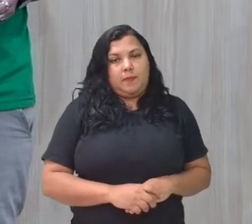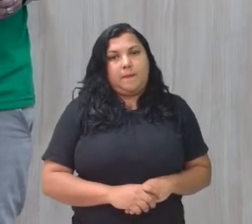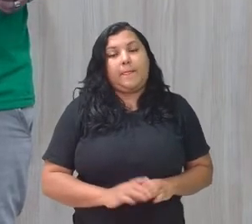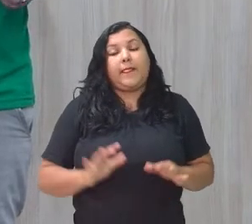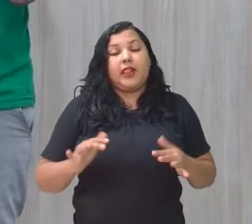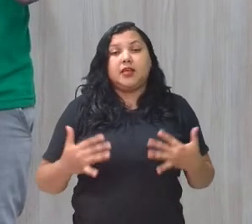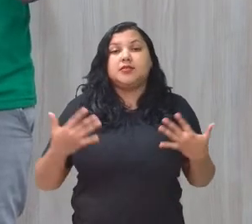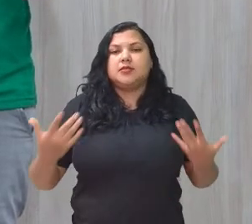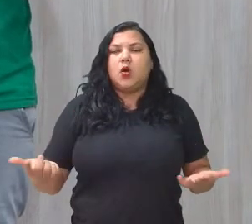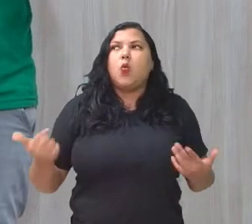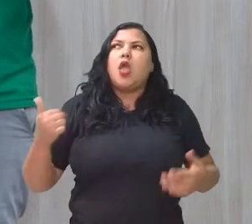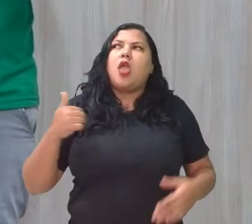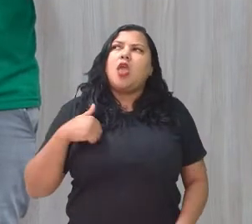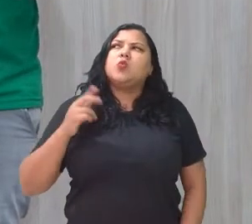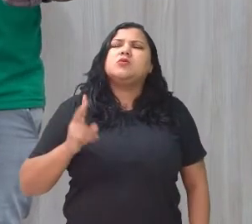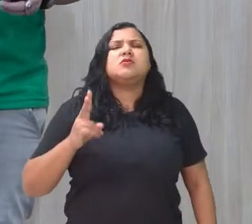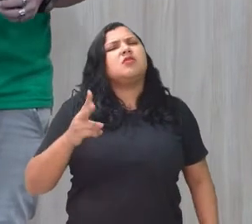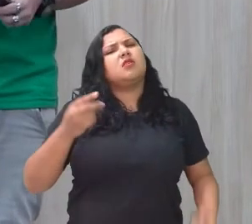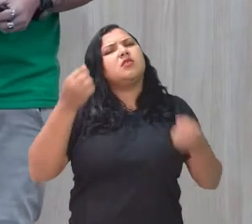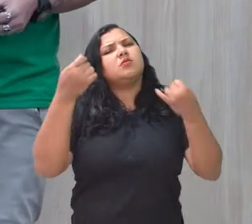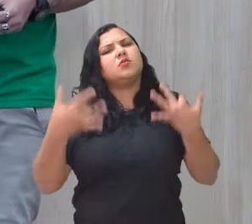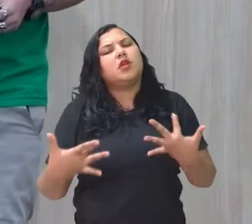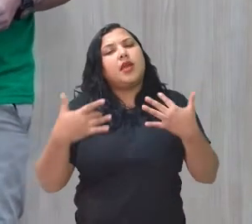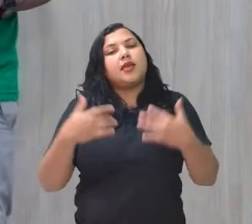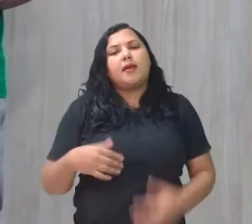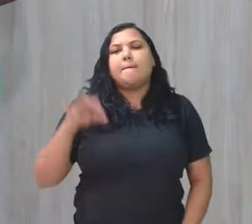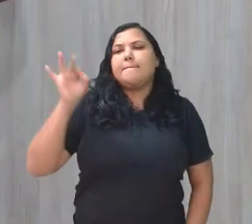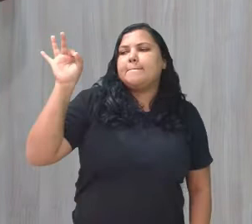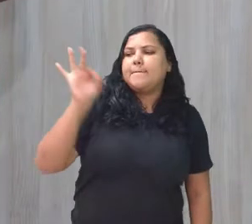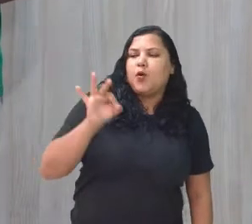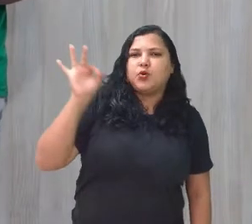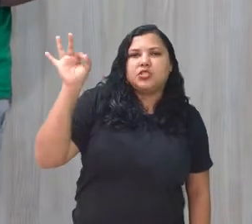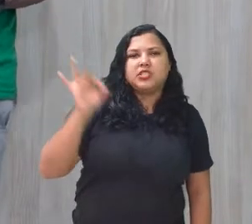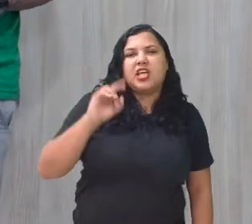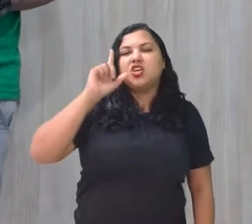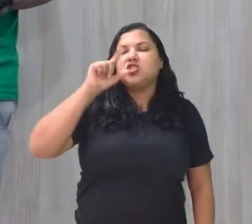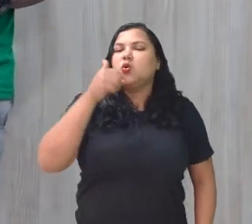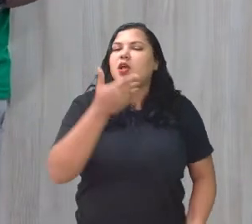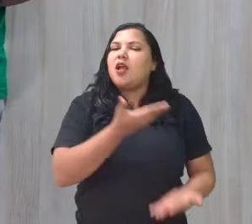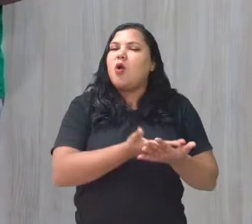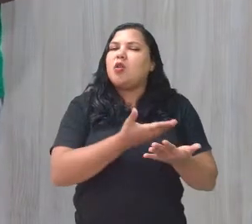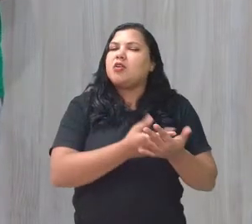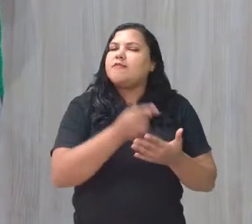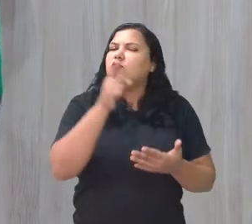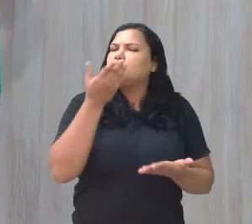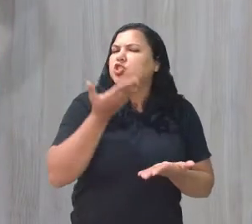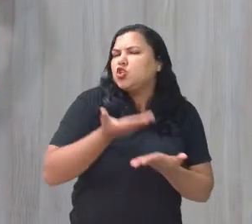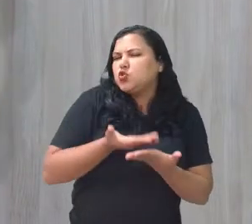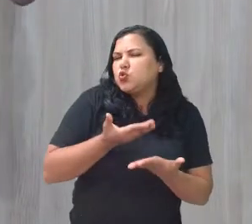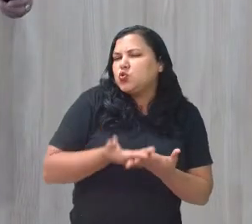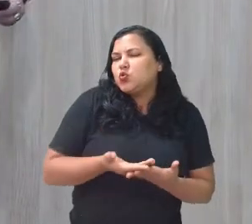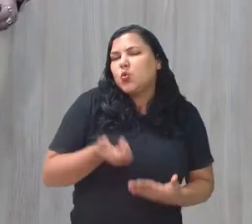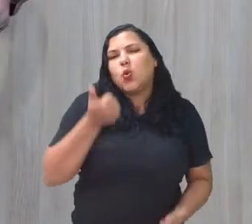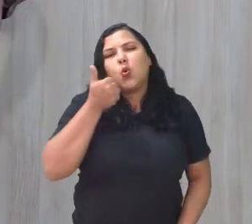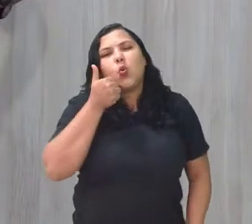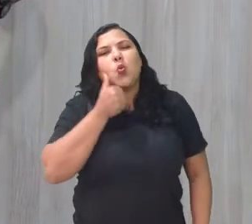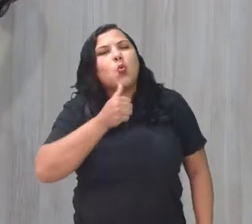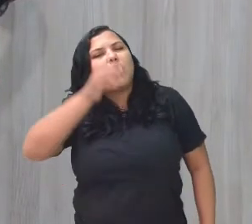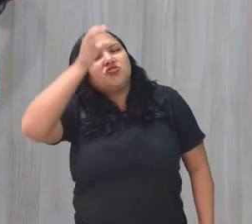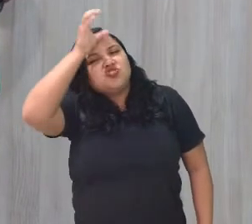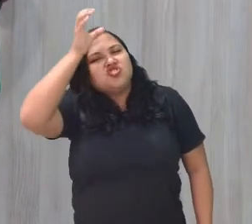bom? Eu costumo dizer que porcentagem é aquela aula que você teve lá com a tia ou tio lá